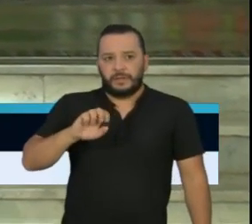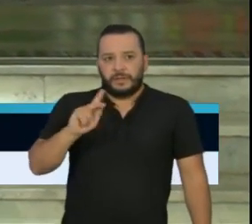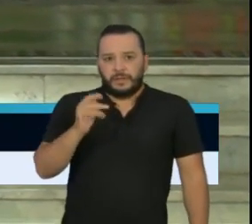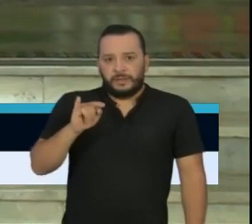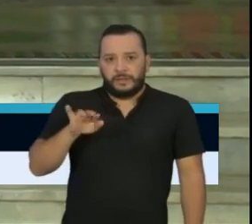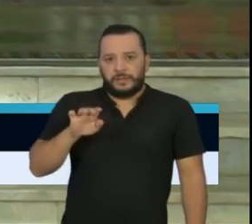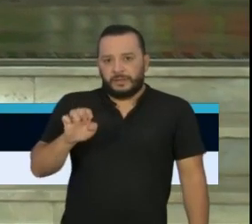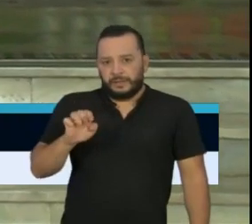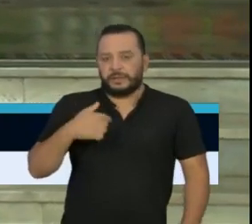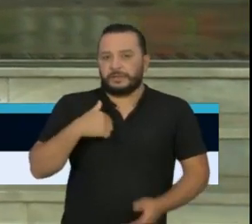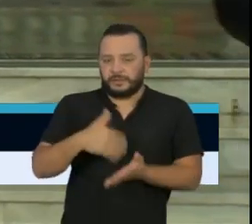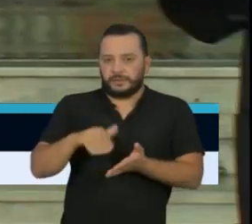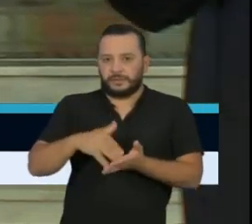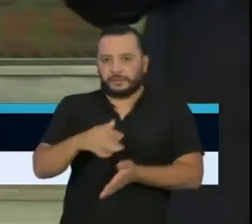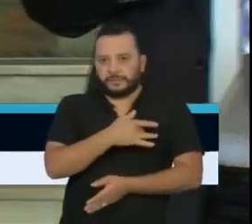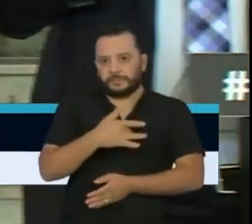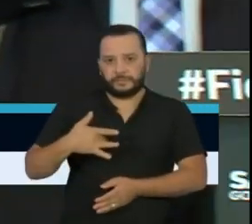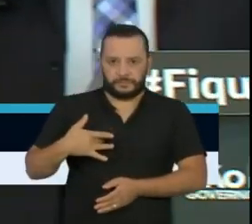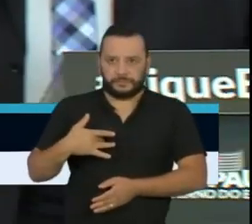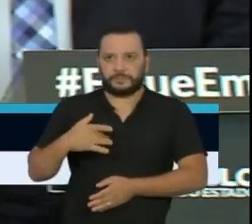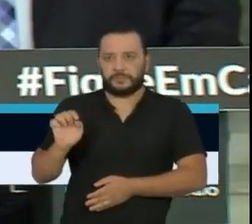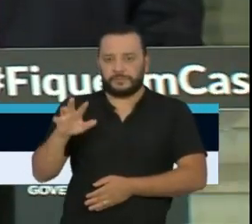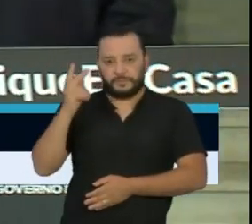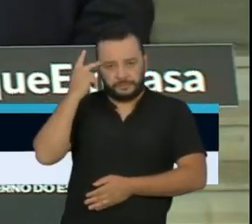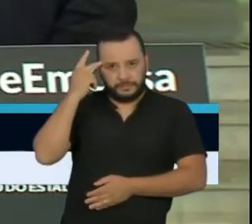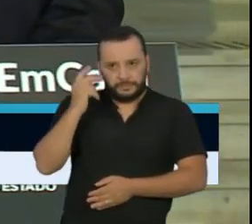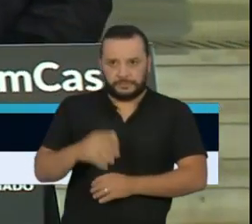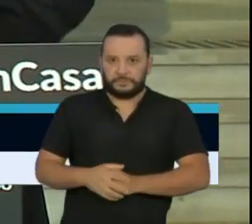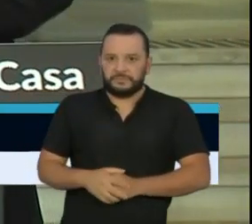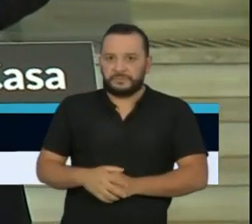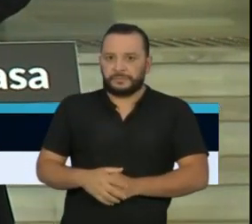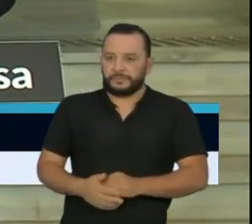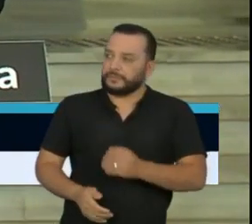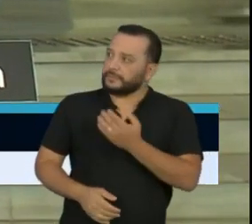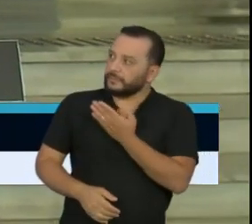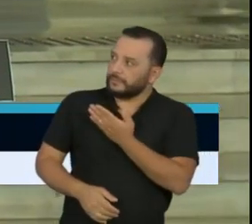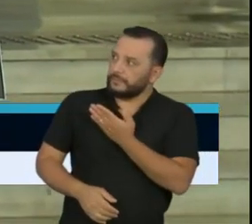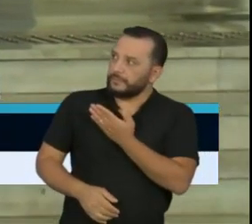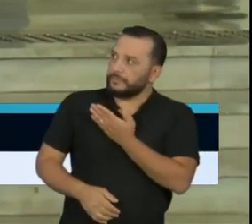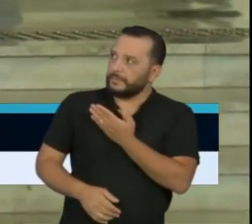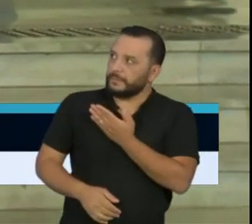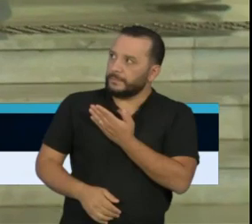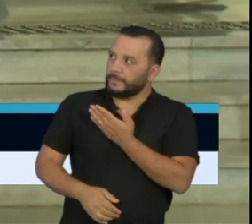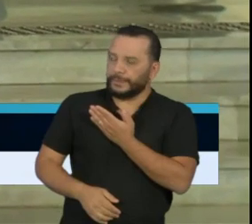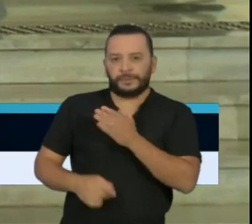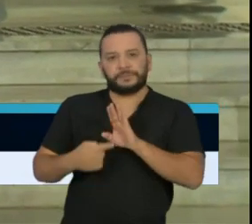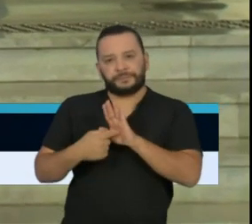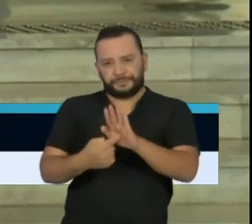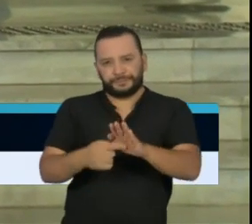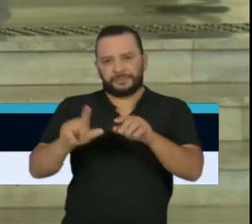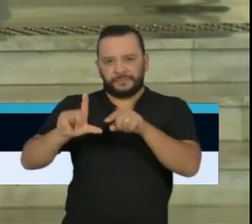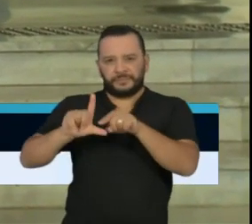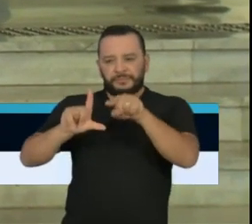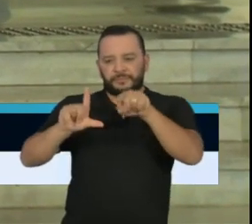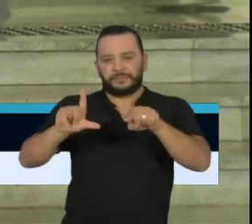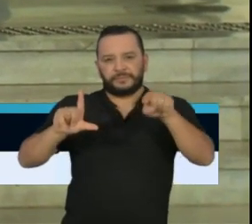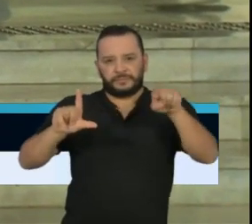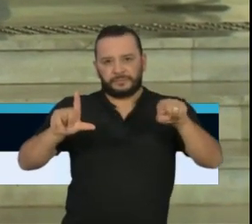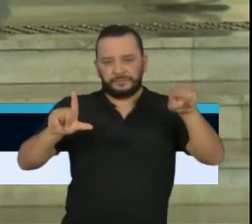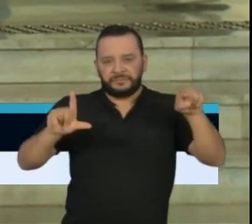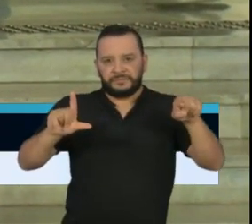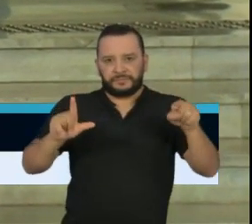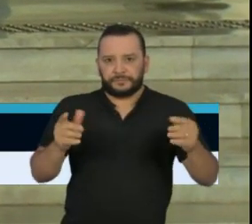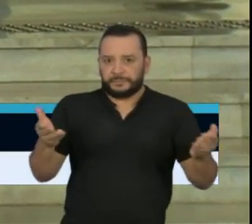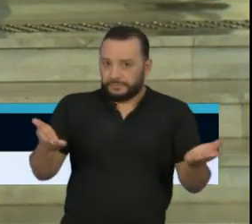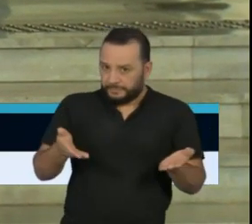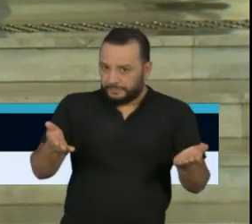da Saúde do Estado de São Paulo. Germa. Conforme eu mostrei no início o gráfico aqui hoje,